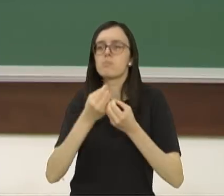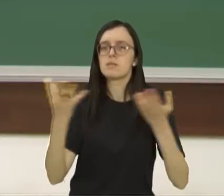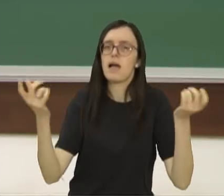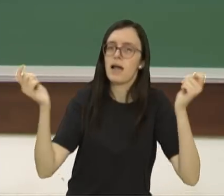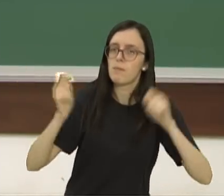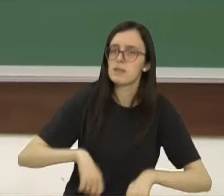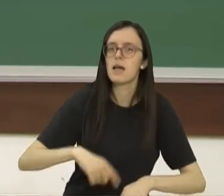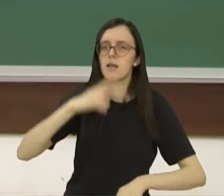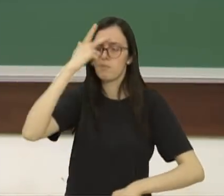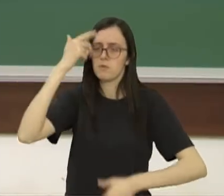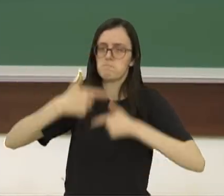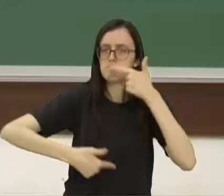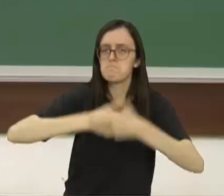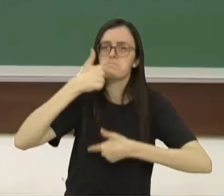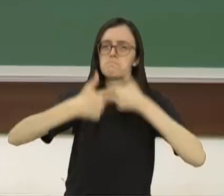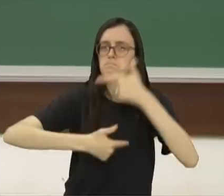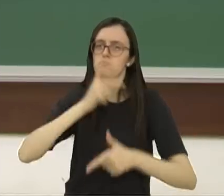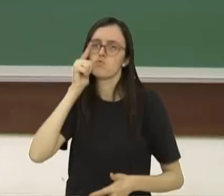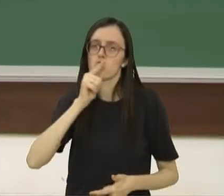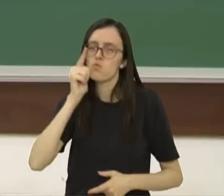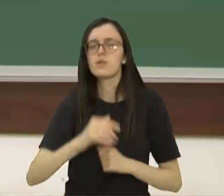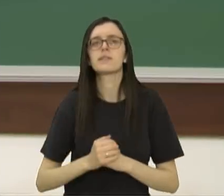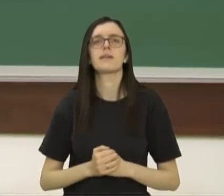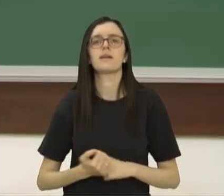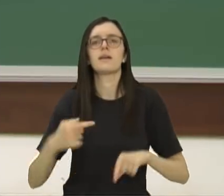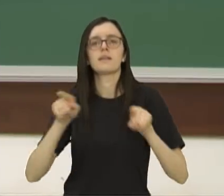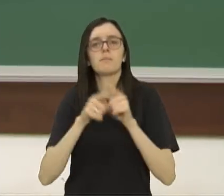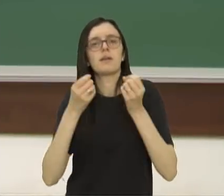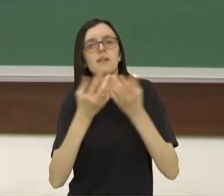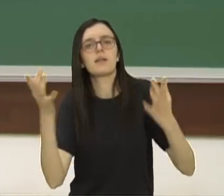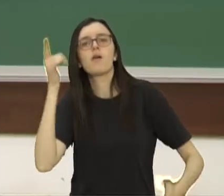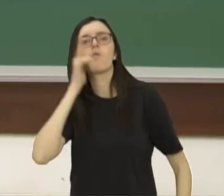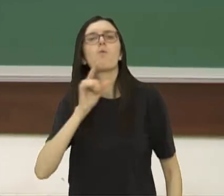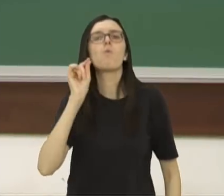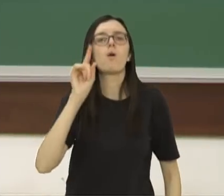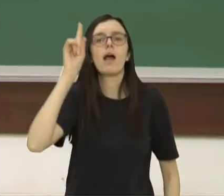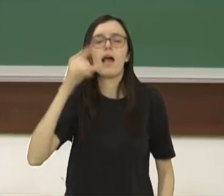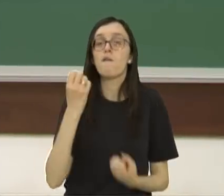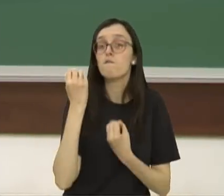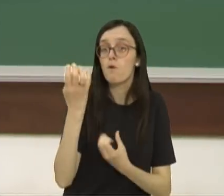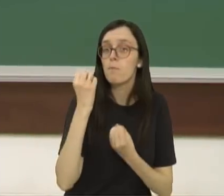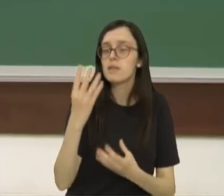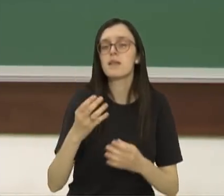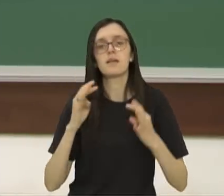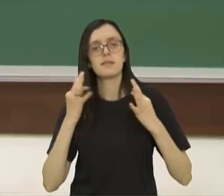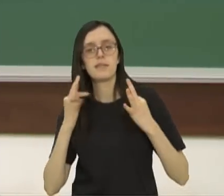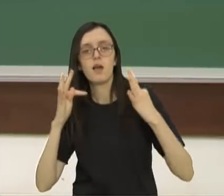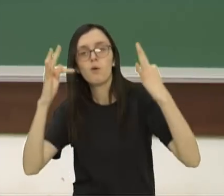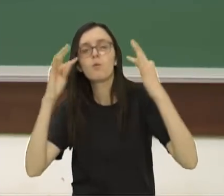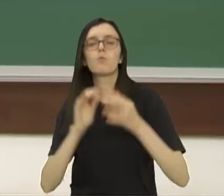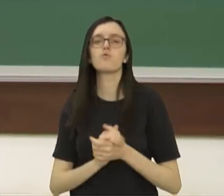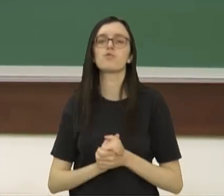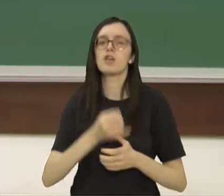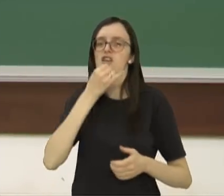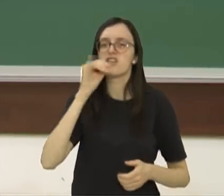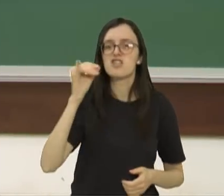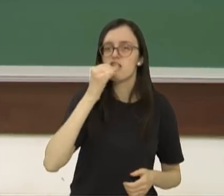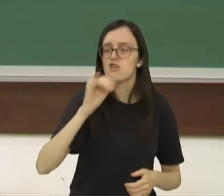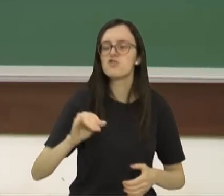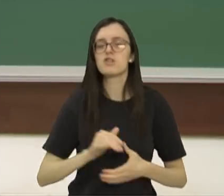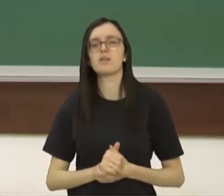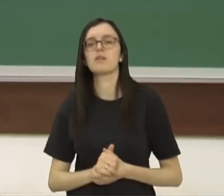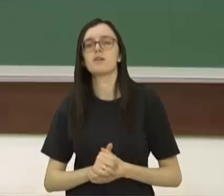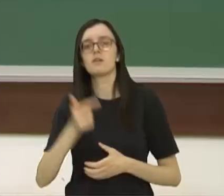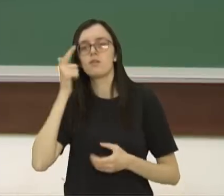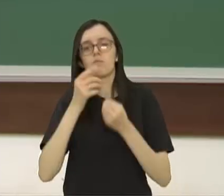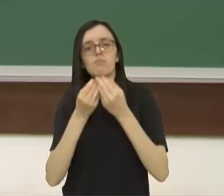as pessoas para o trabalho, para que eu possa levar informação e tecnologia, energia, para que